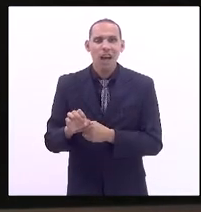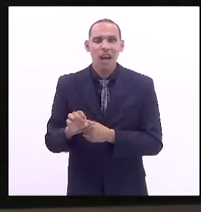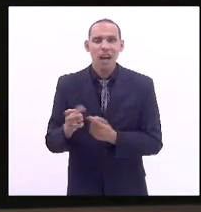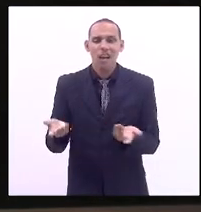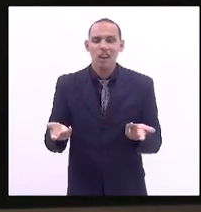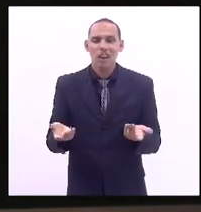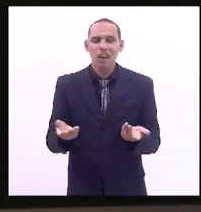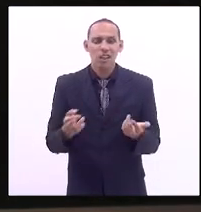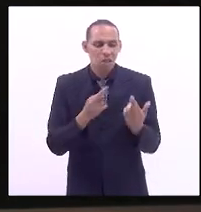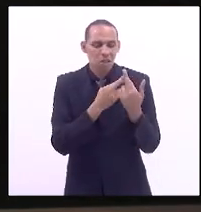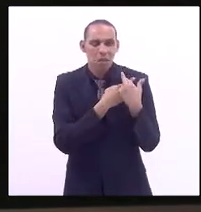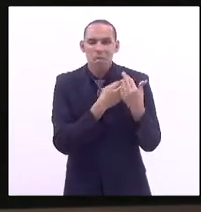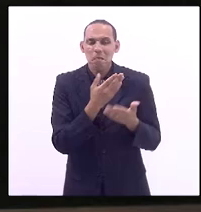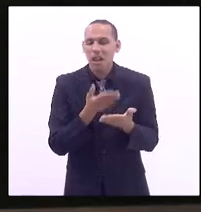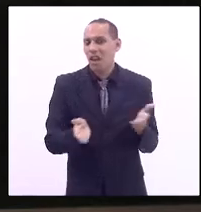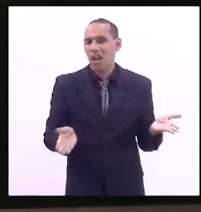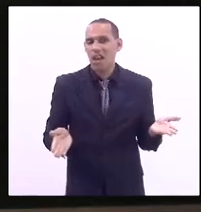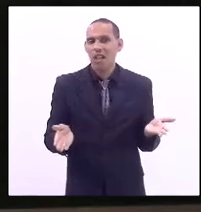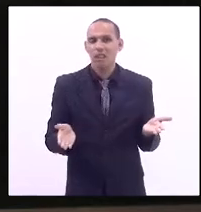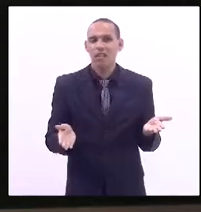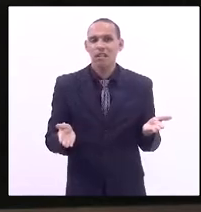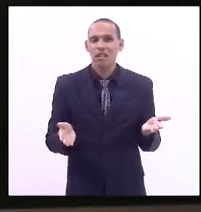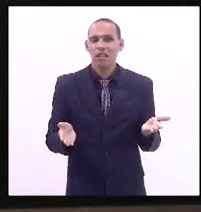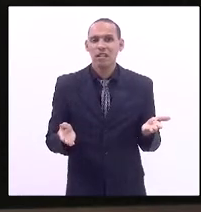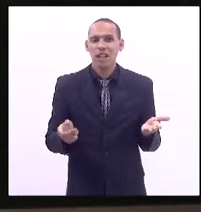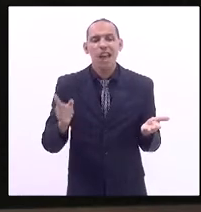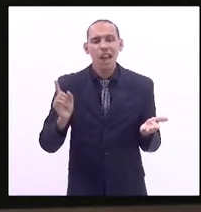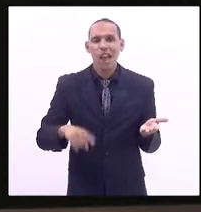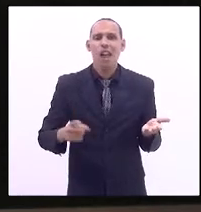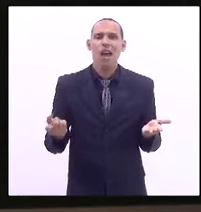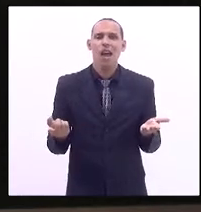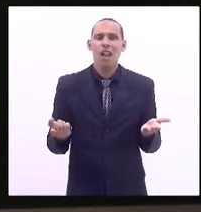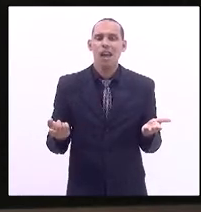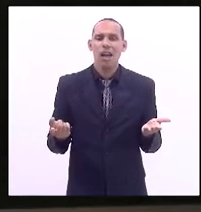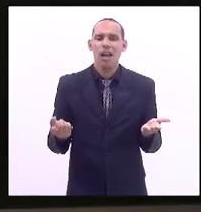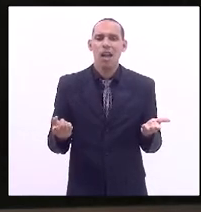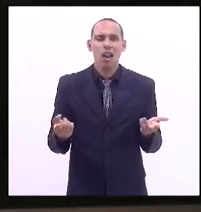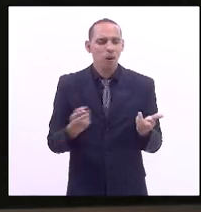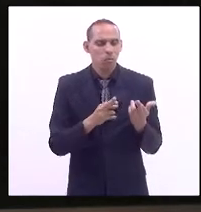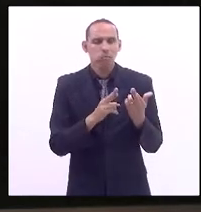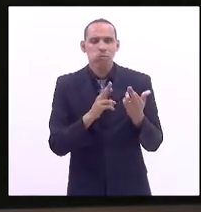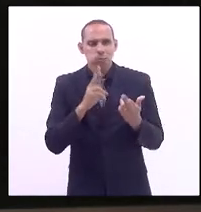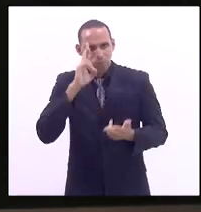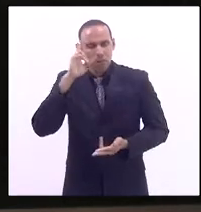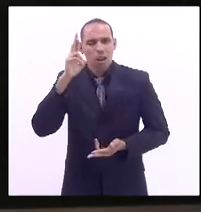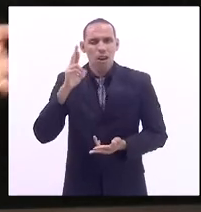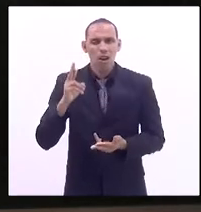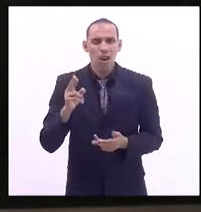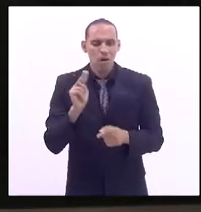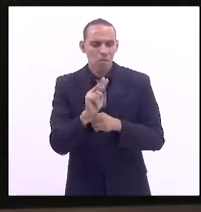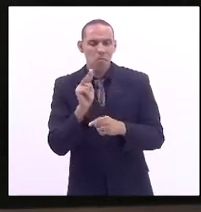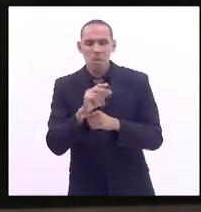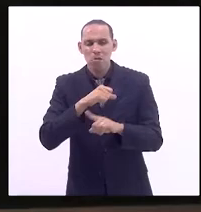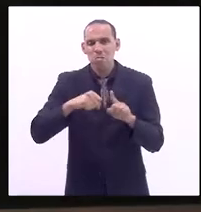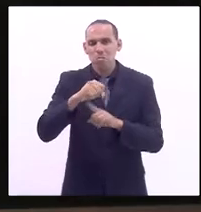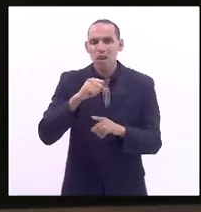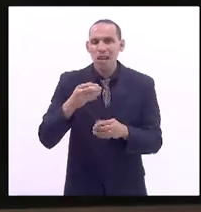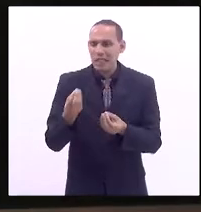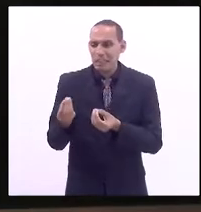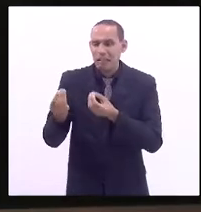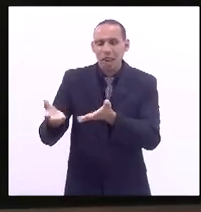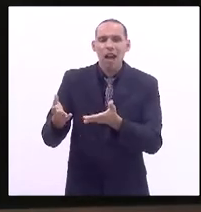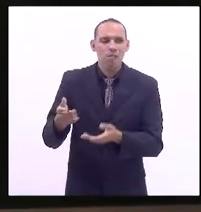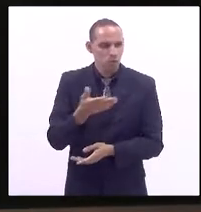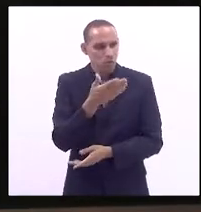desresponsabiliza do dever de proteção social né ele incumbe o comprador de fazer desocupar